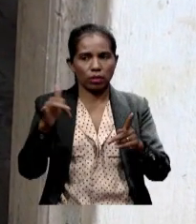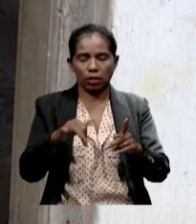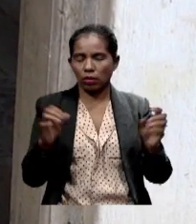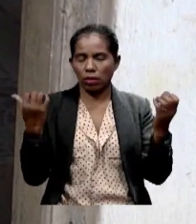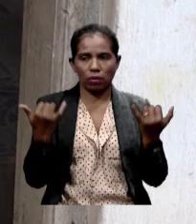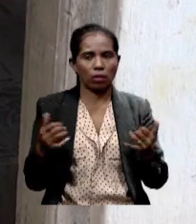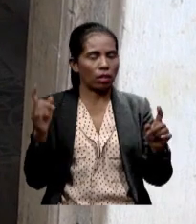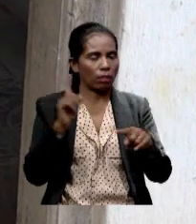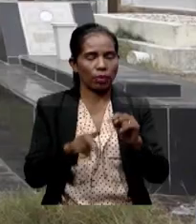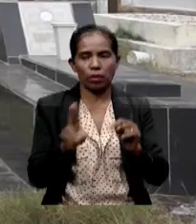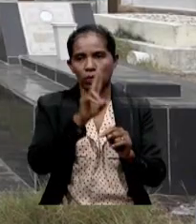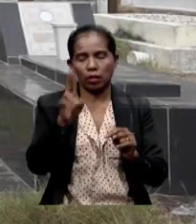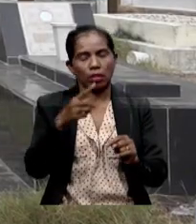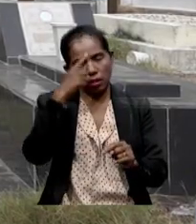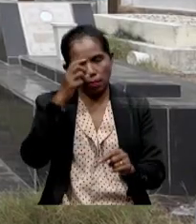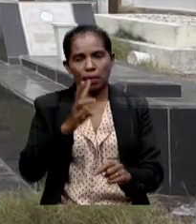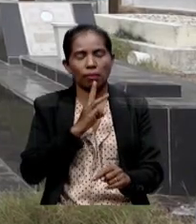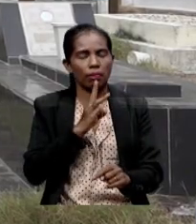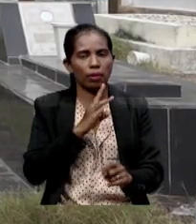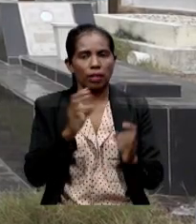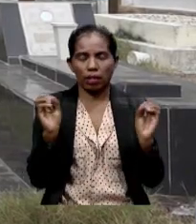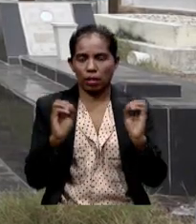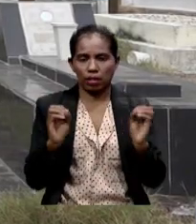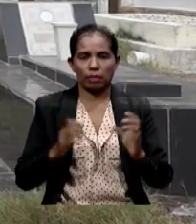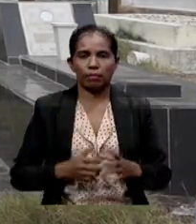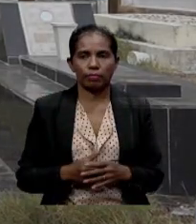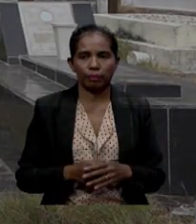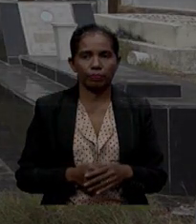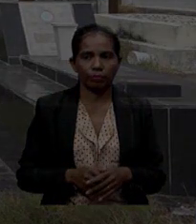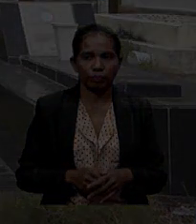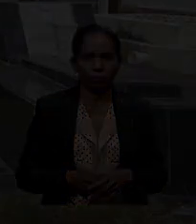labele utiliza tamba bela iha. Abraão Amaral, Aniceto Leite, Jemen.